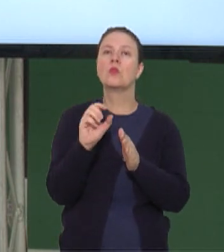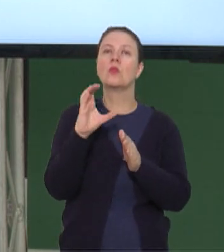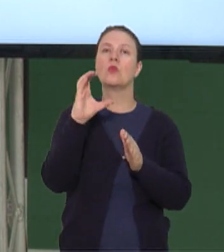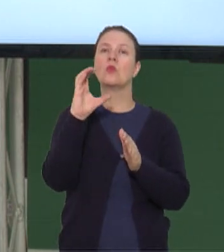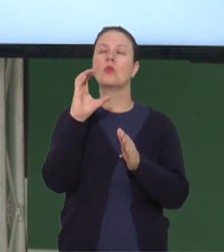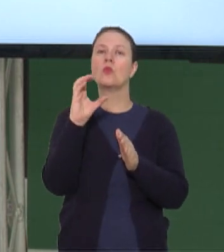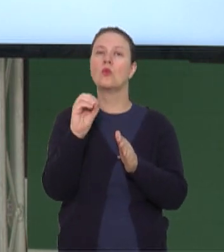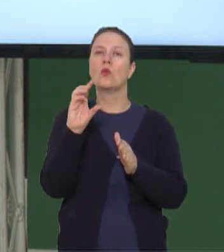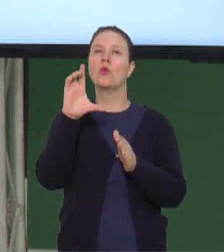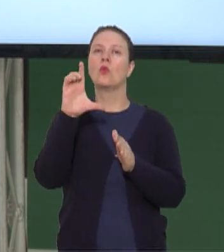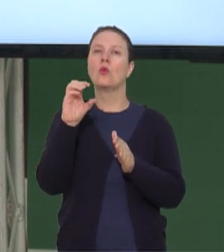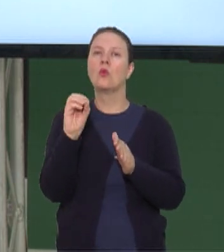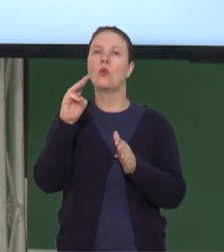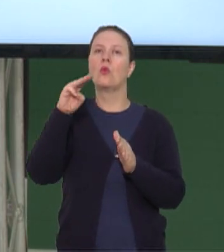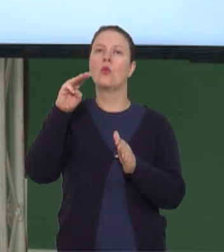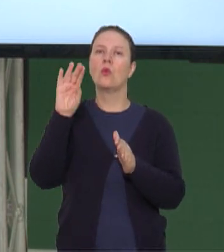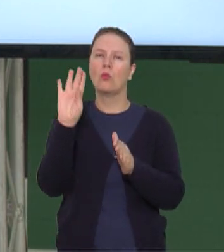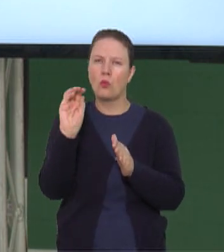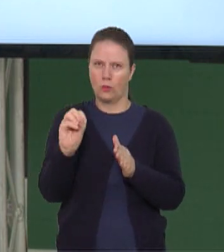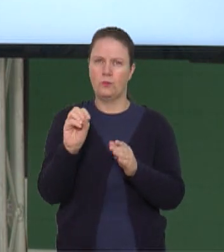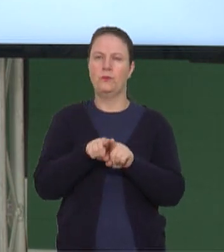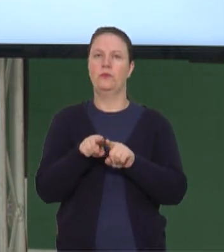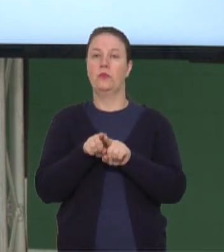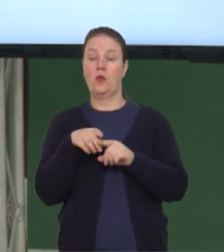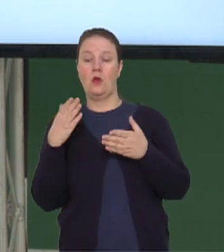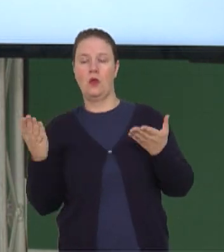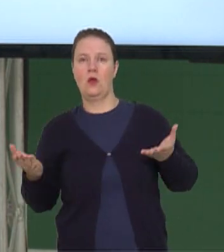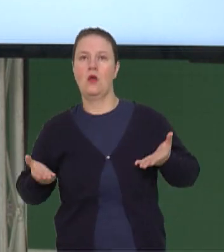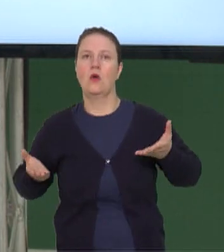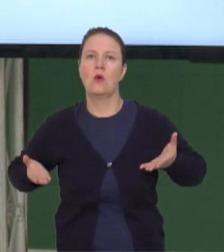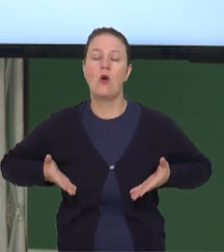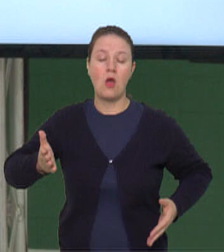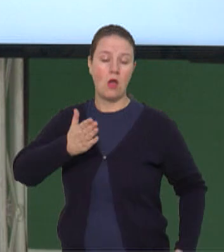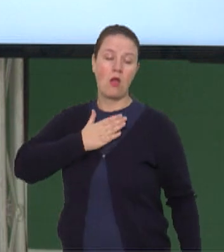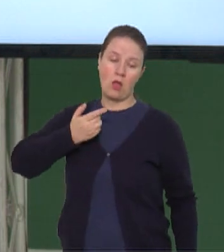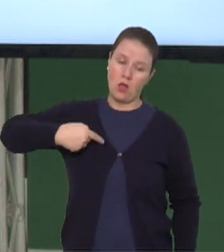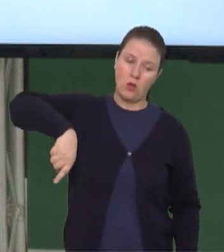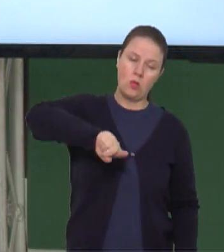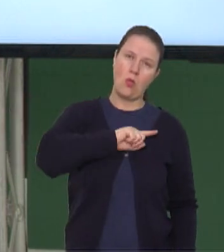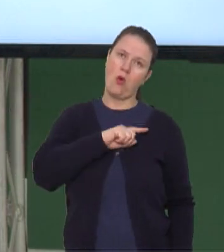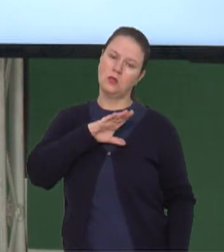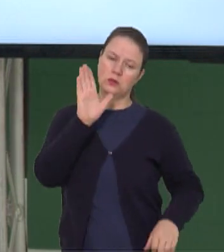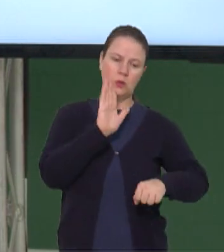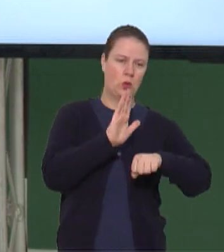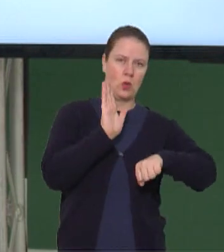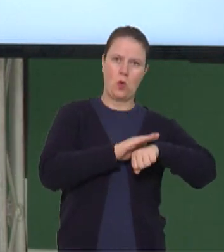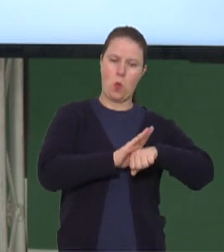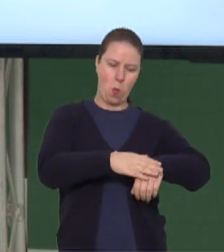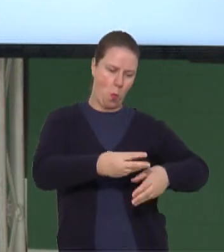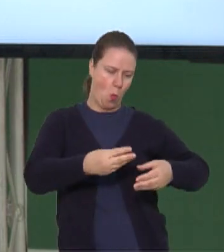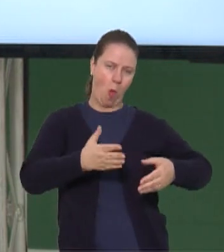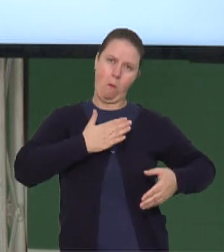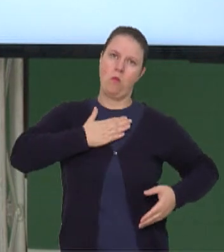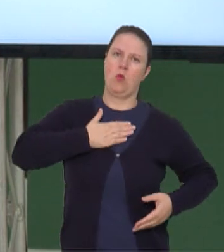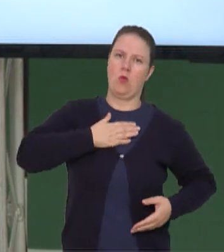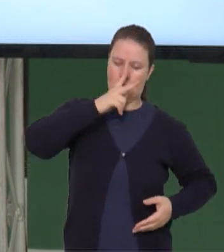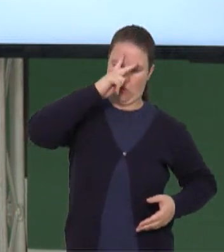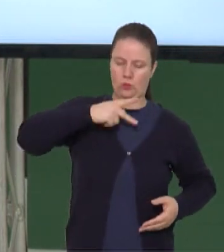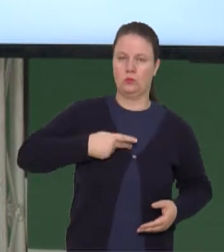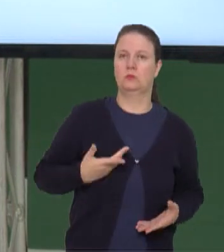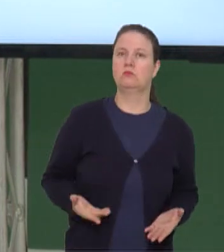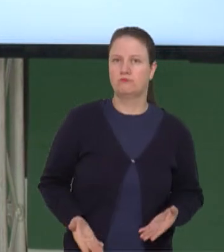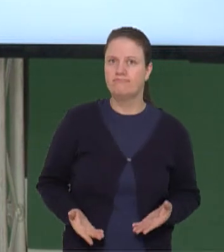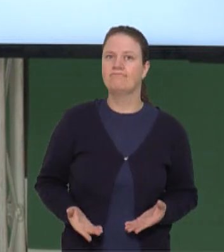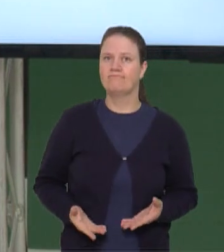os franceses chegaram e falaram, não, essa parte pertence a nós. Vocês ficam com a parte oriental, a gente fica com a parte ocidental, tá? Então